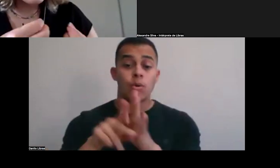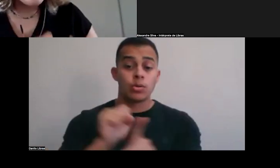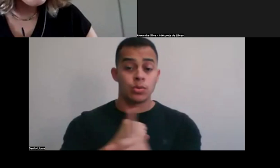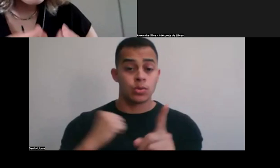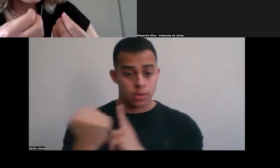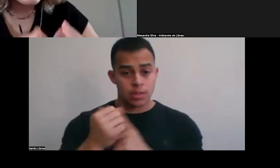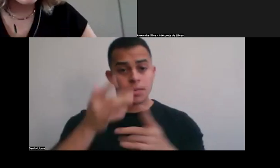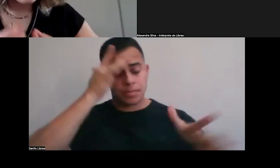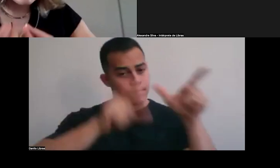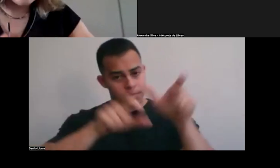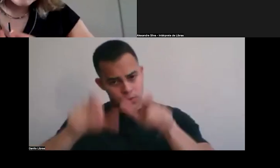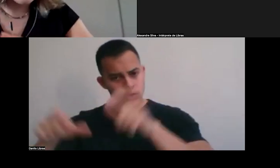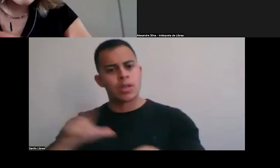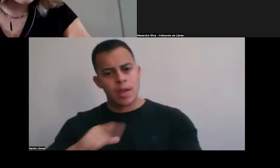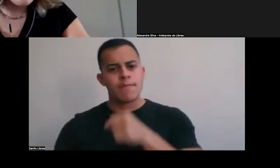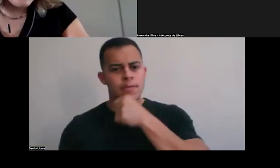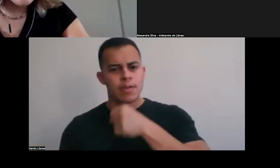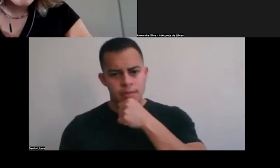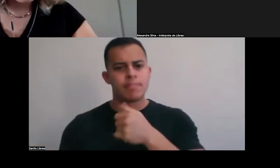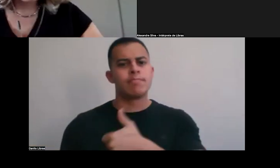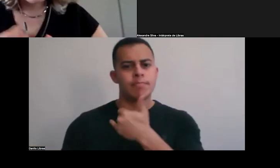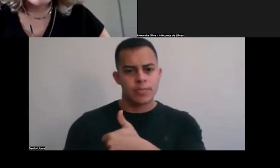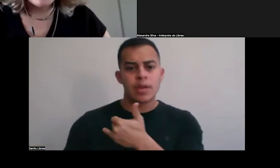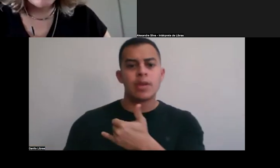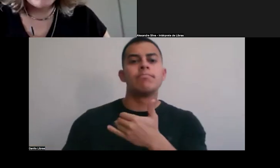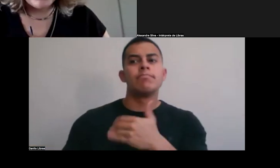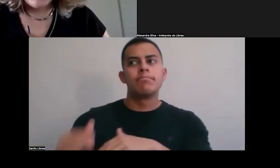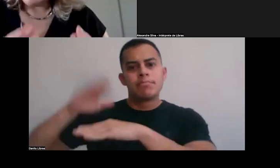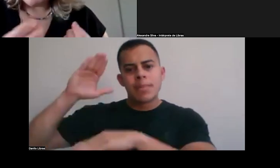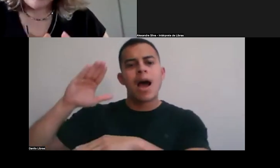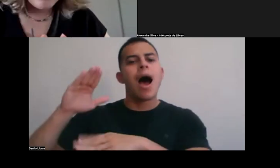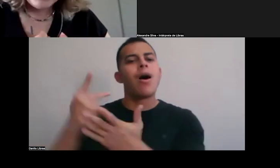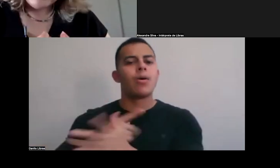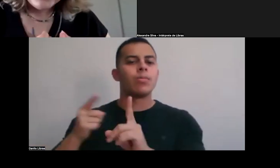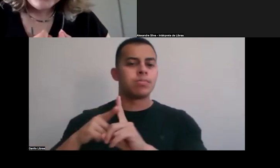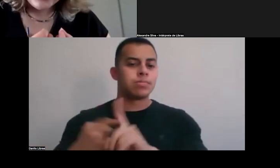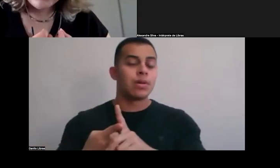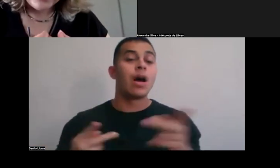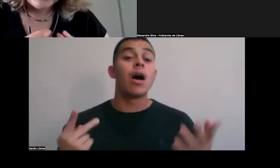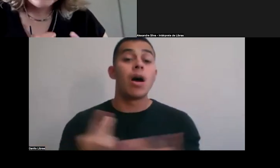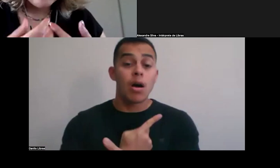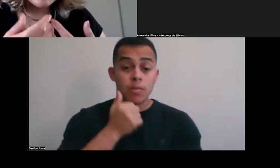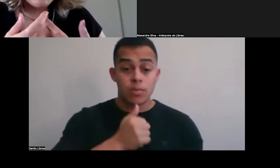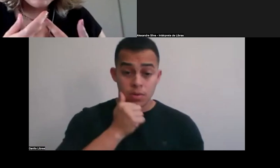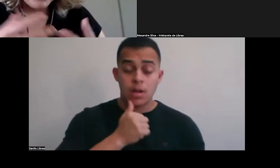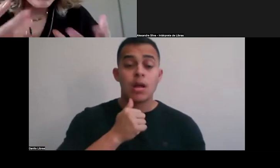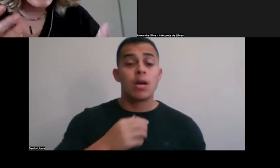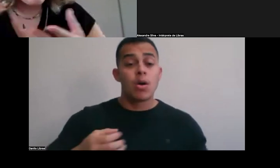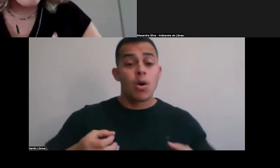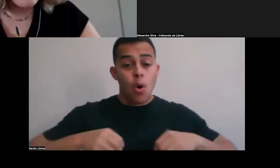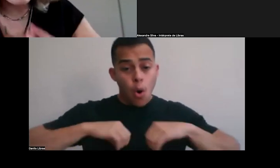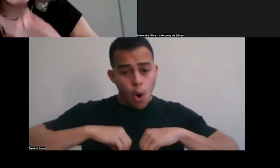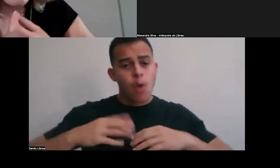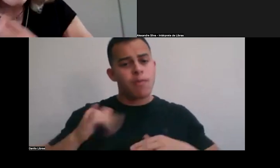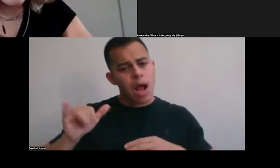pessoas estão envelhecendo e estão tendo filhos mais velhos. O que que acontece com a mulher? O óvulo vai envelhecendo, né? As células espermáticas